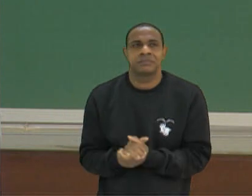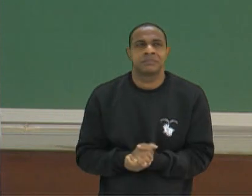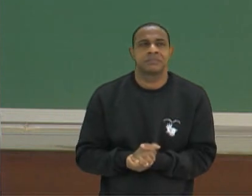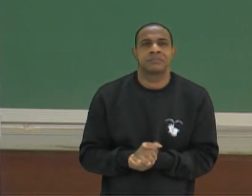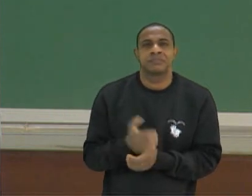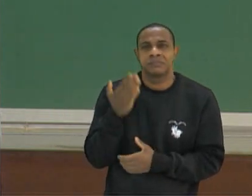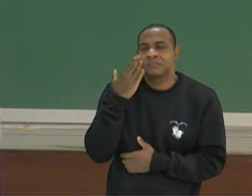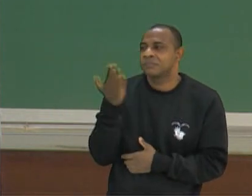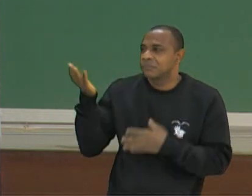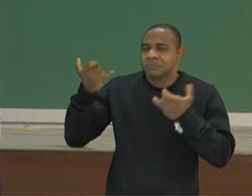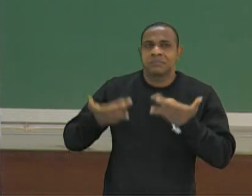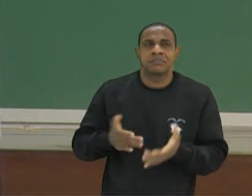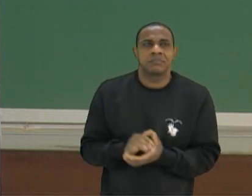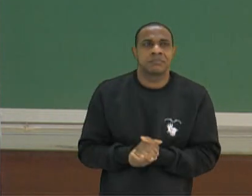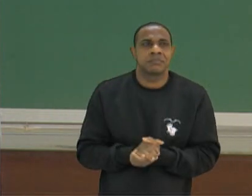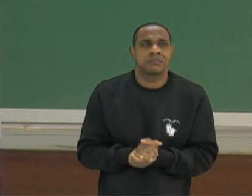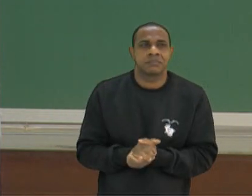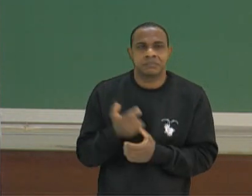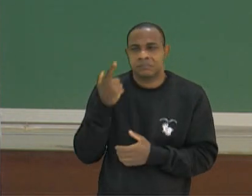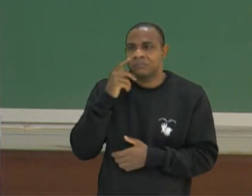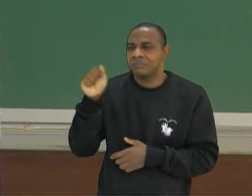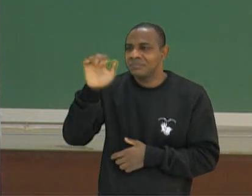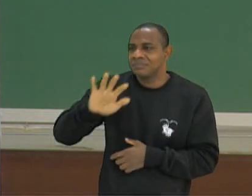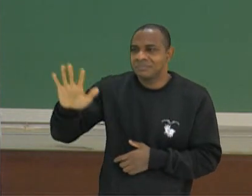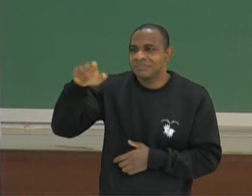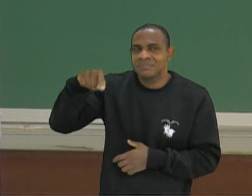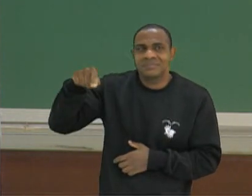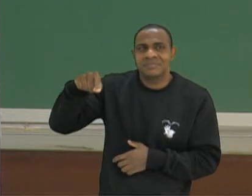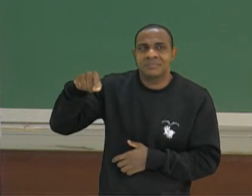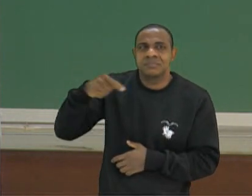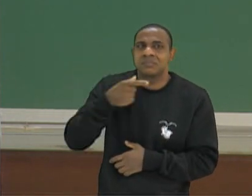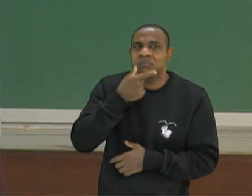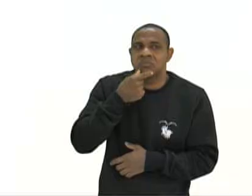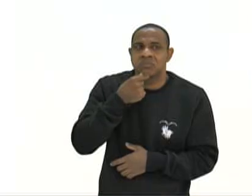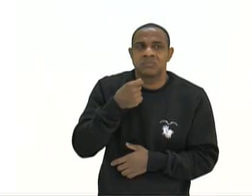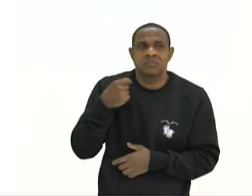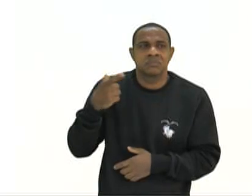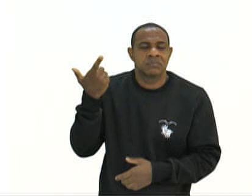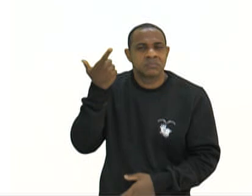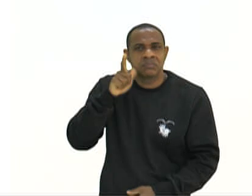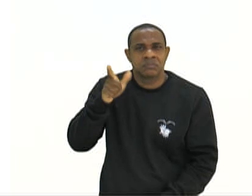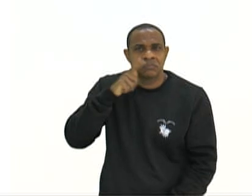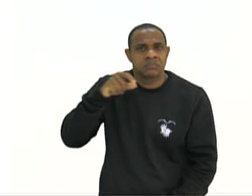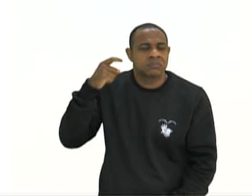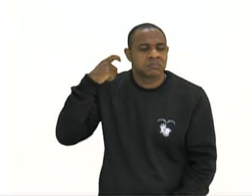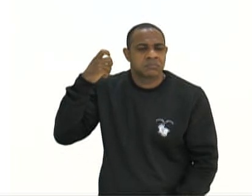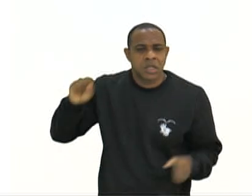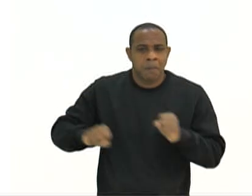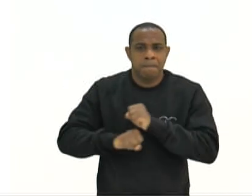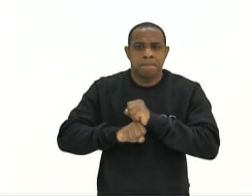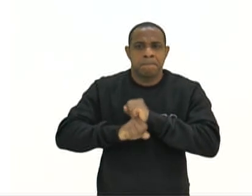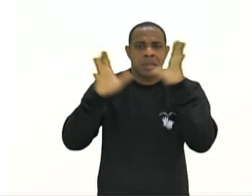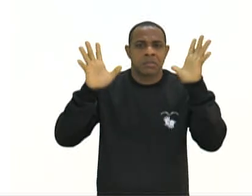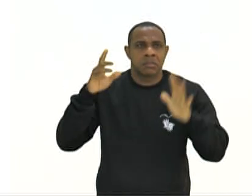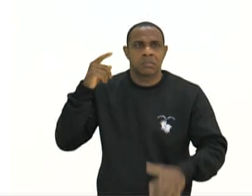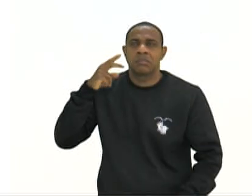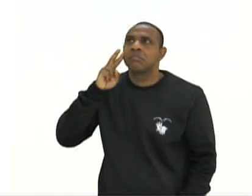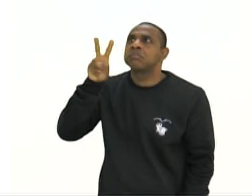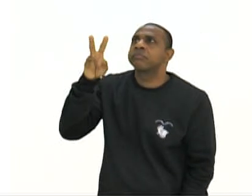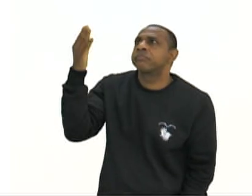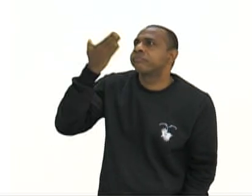e olha o que ele diz ali, ó. Na imagem, o homem consegue escutar o som da explosão, mas não consegue